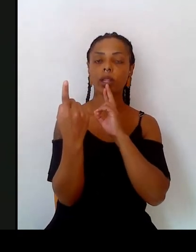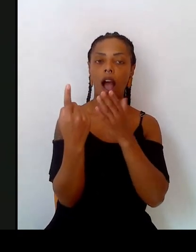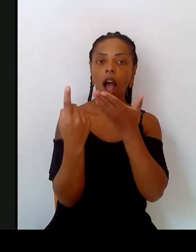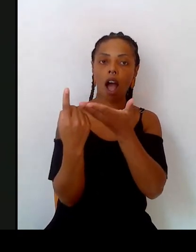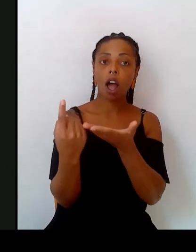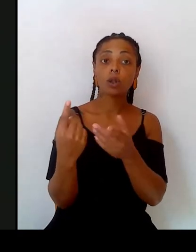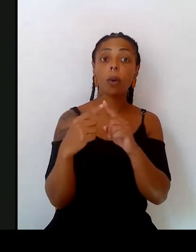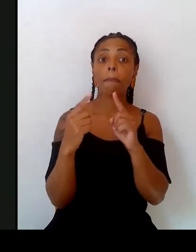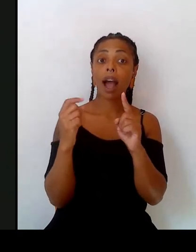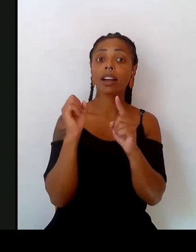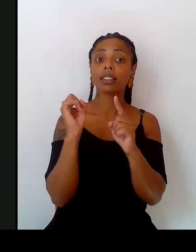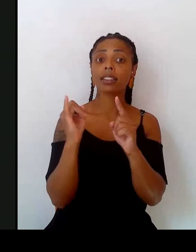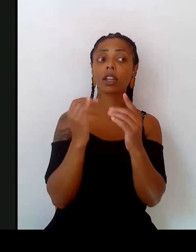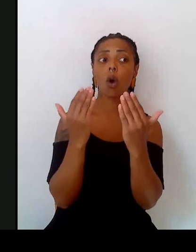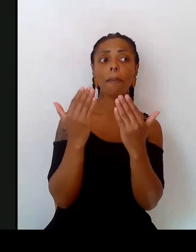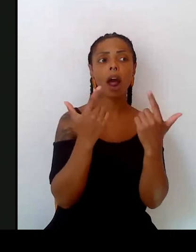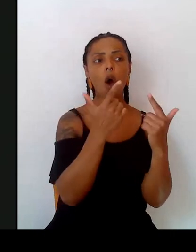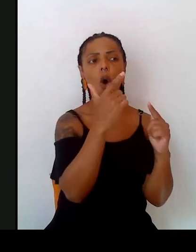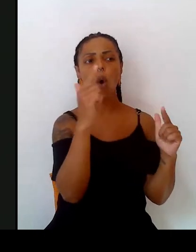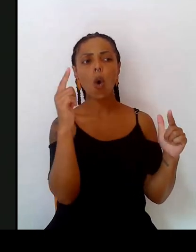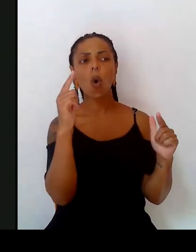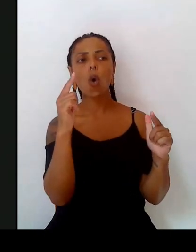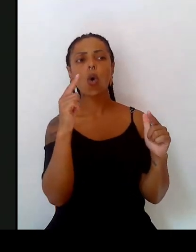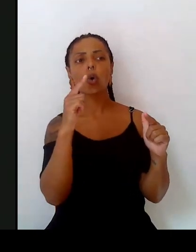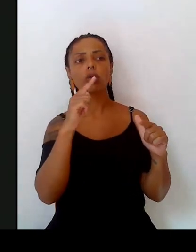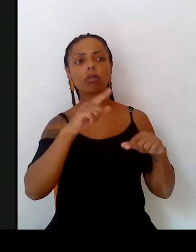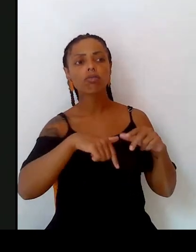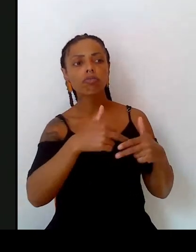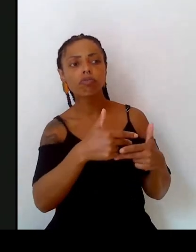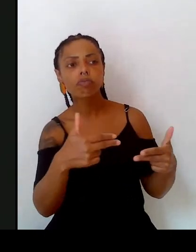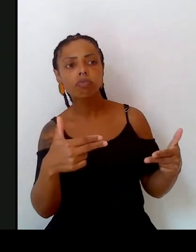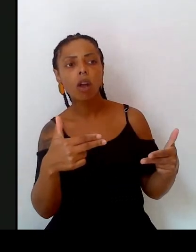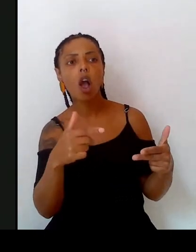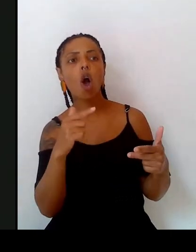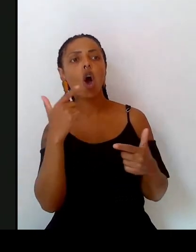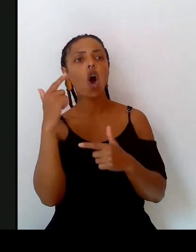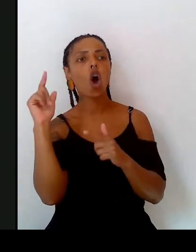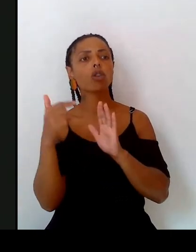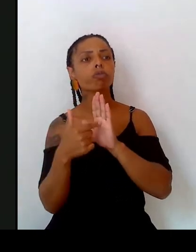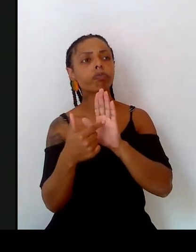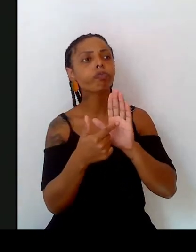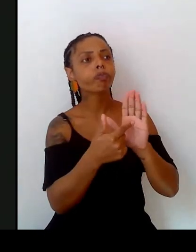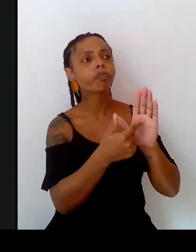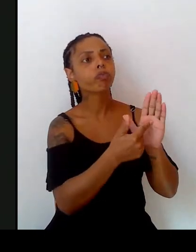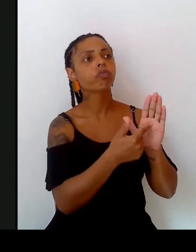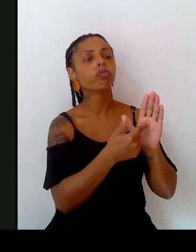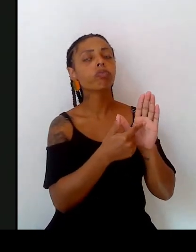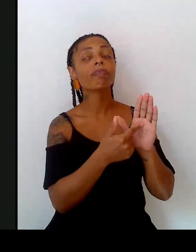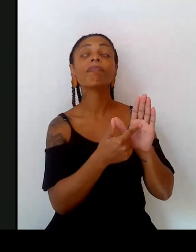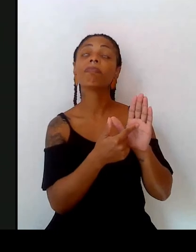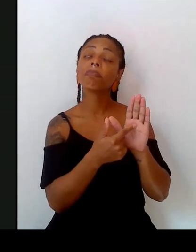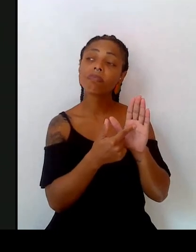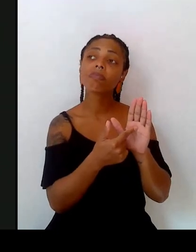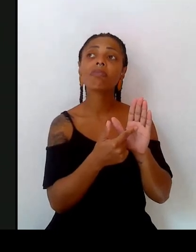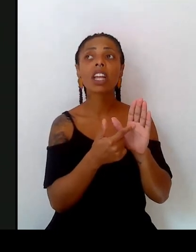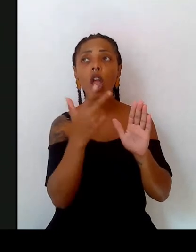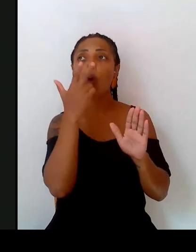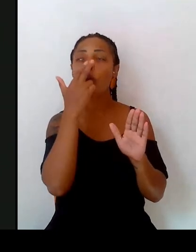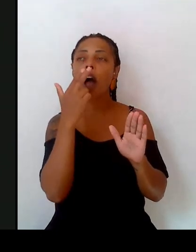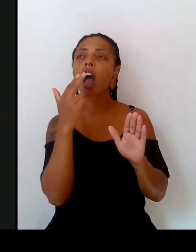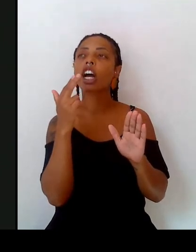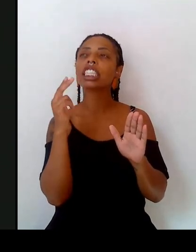outros arquivos e outras aparições eu acho que a obra perde um pouco da sua